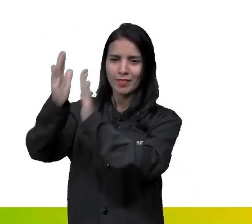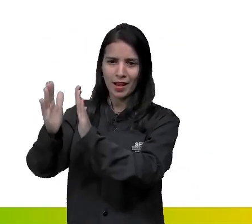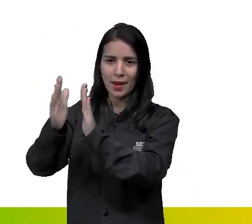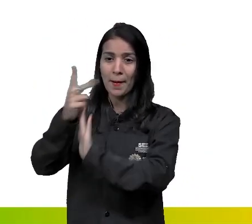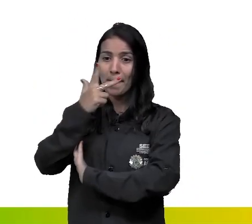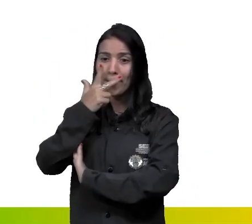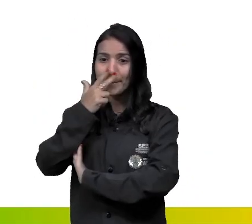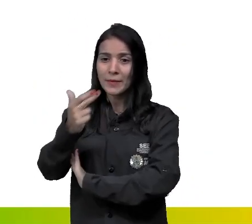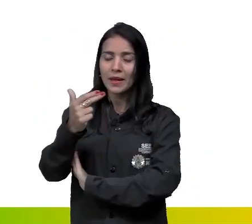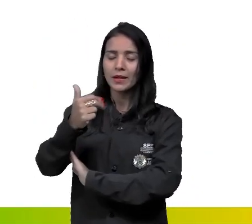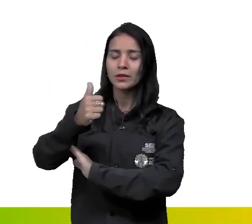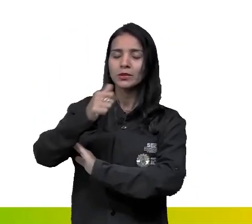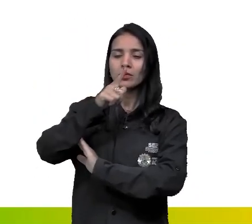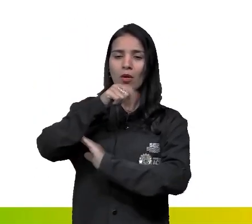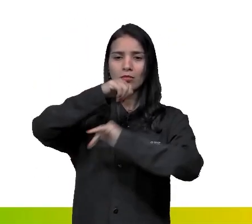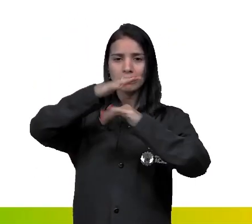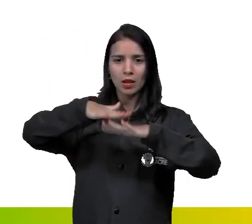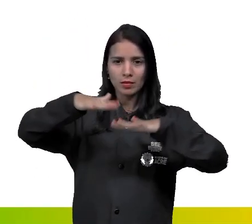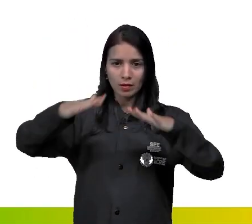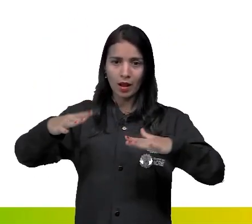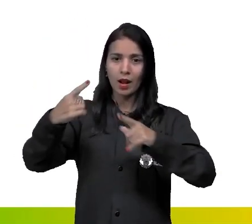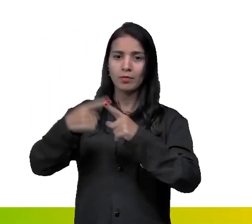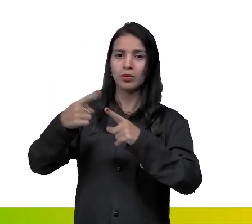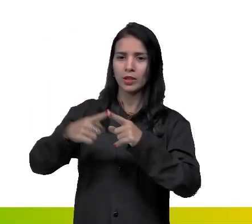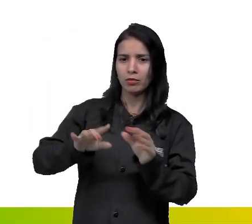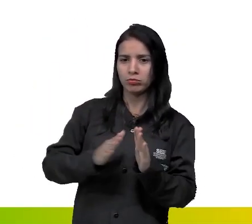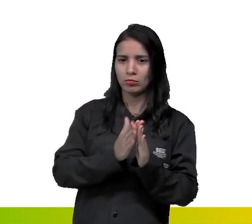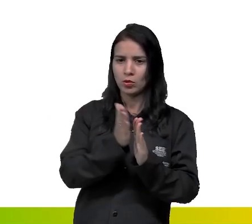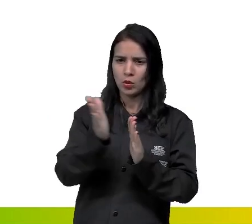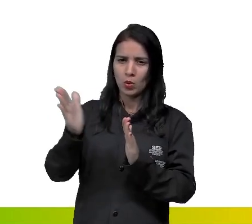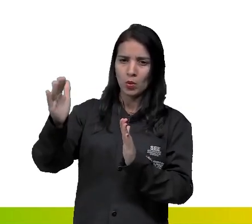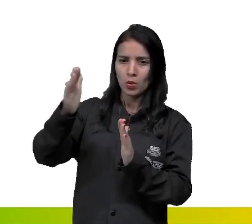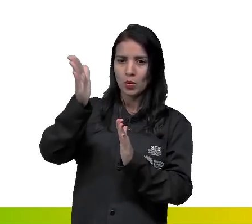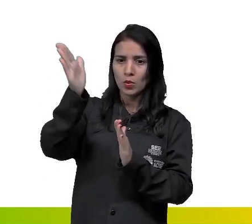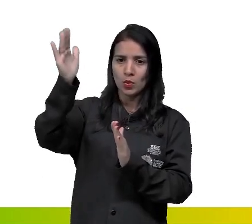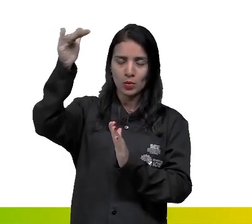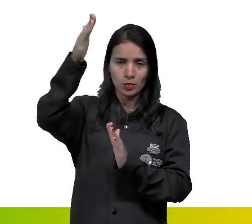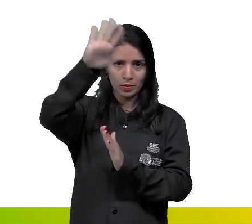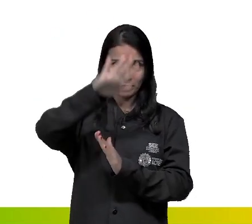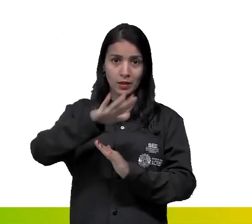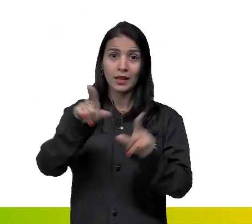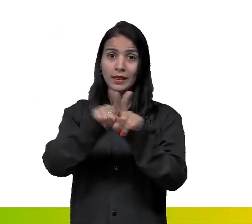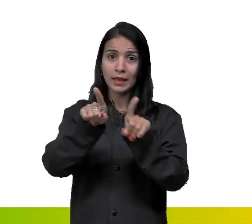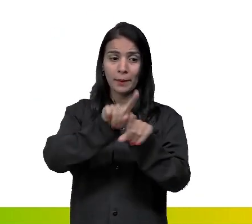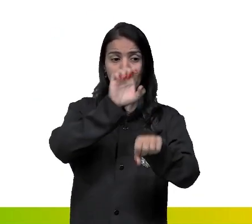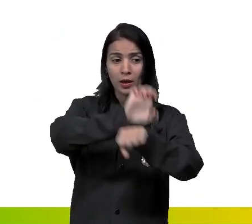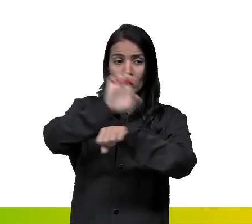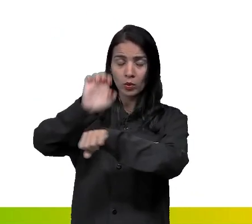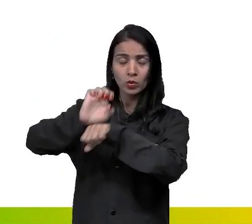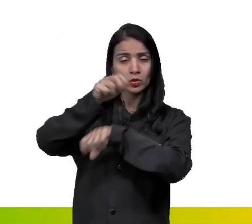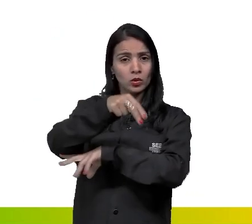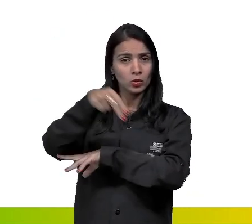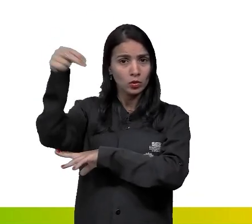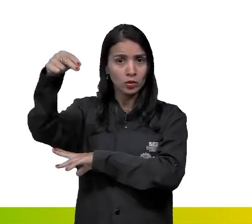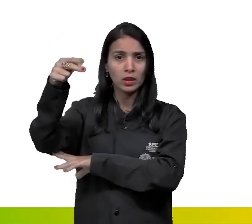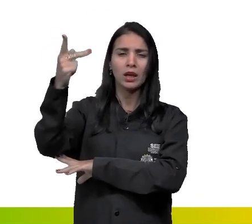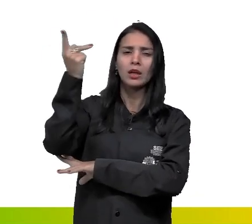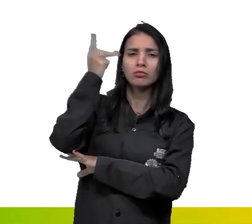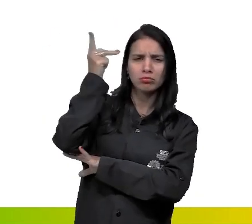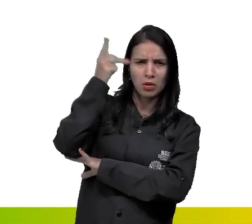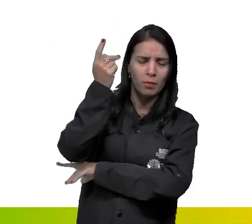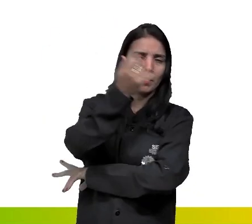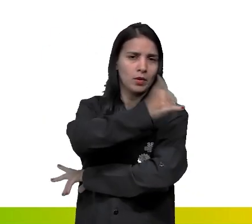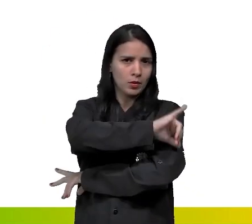no Nordeste, se estende mais ou menos até o sul do Brasil, adentra aí alguns estados, inclusive como São Paulo, Rio